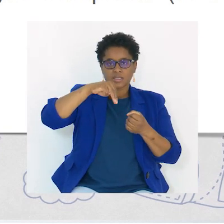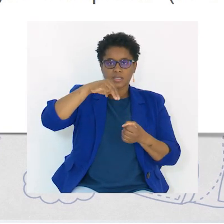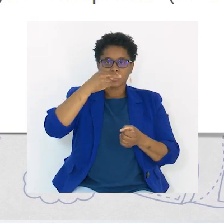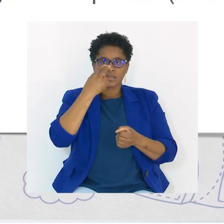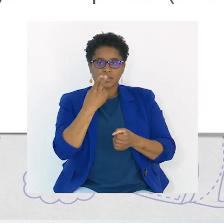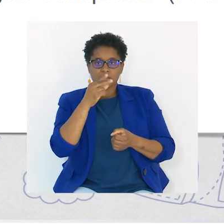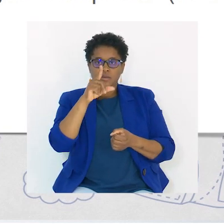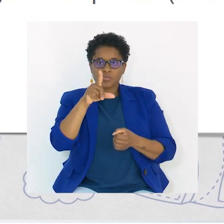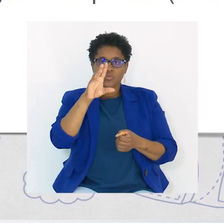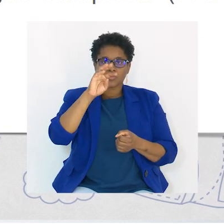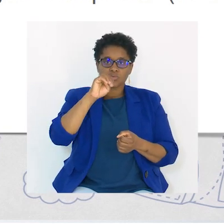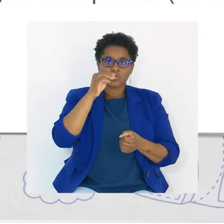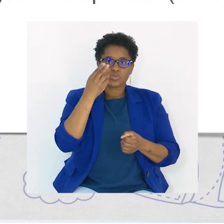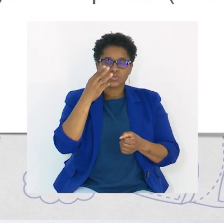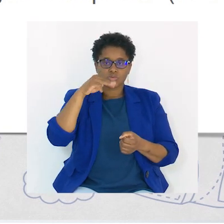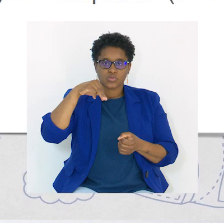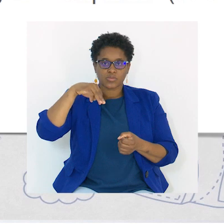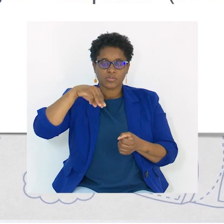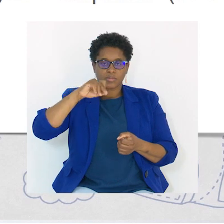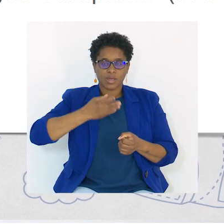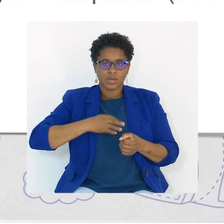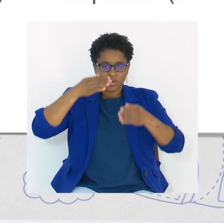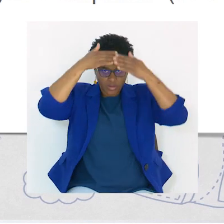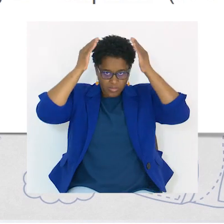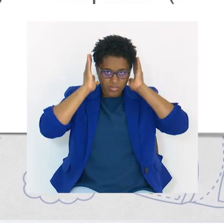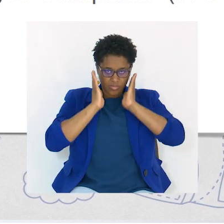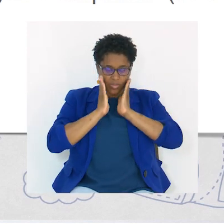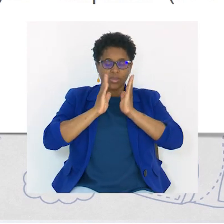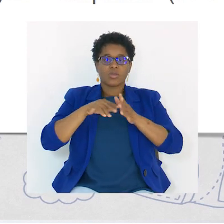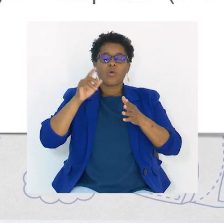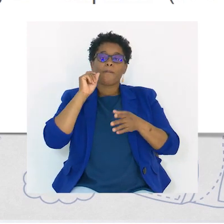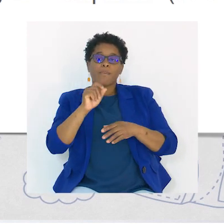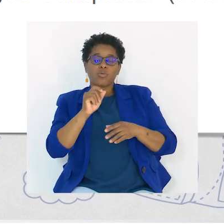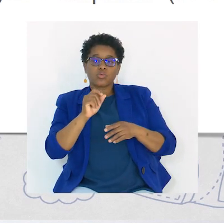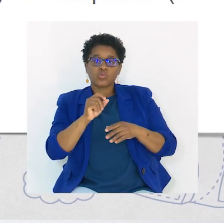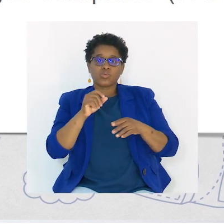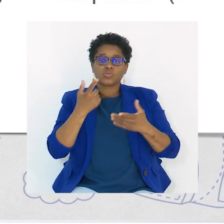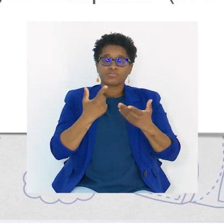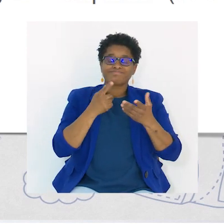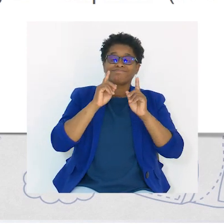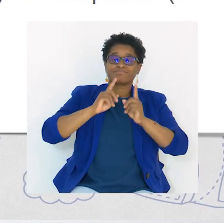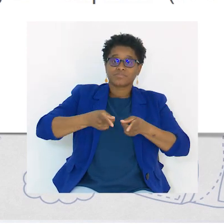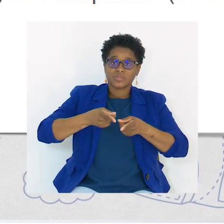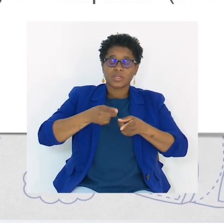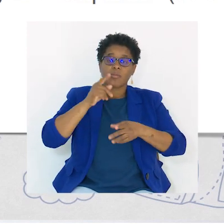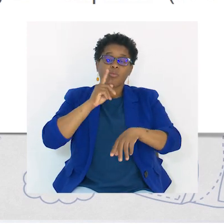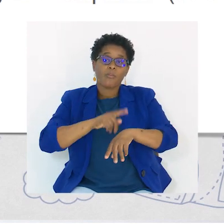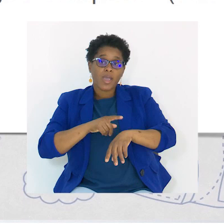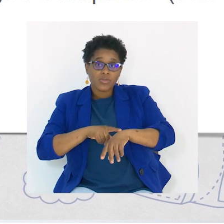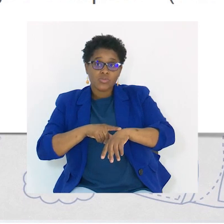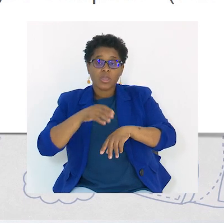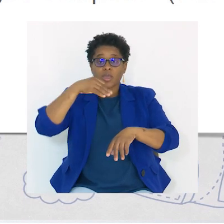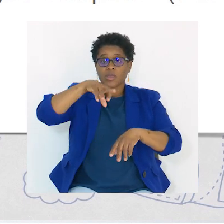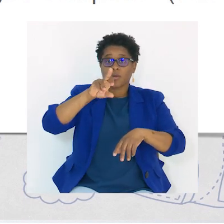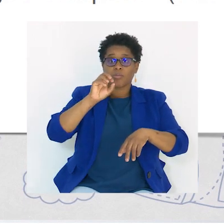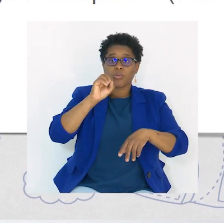muçulmana, o seu ponto de referência é o momento em que o profeta Maomé